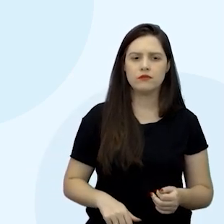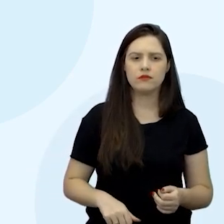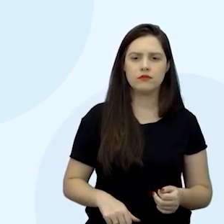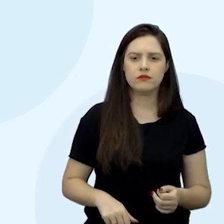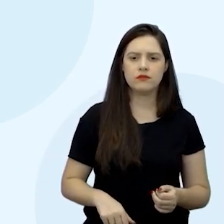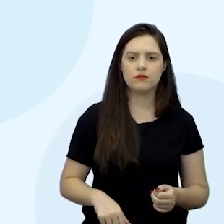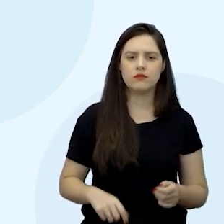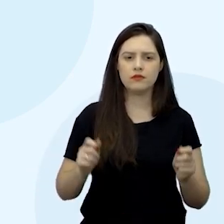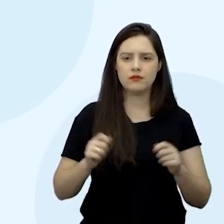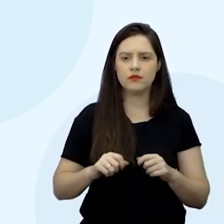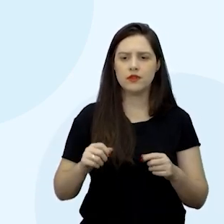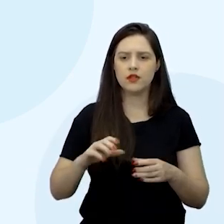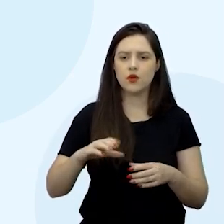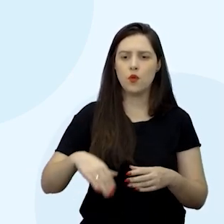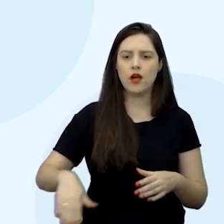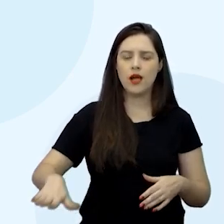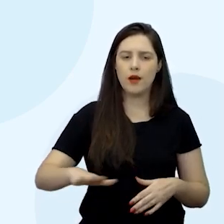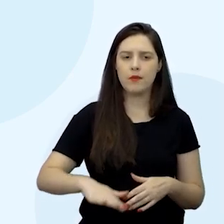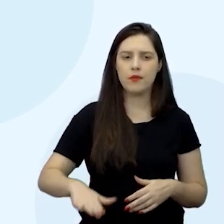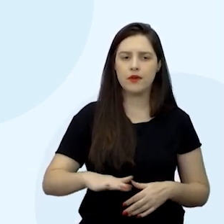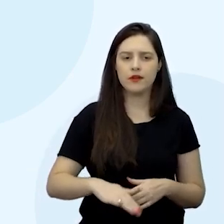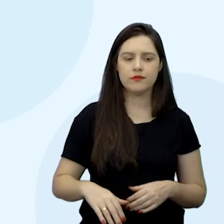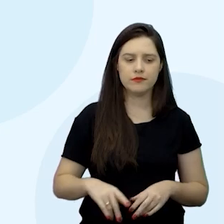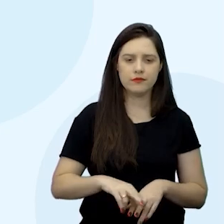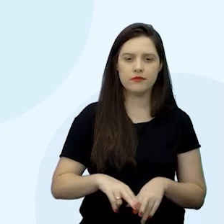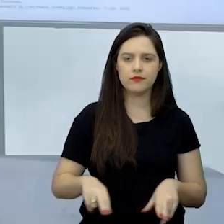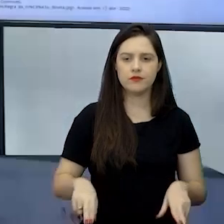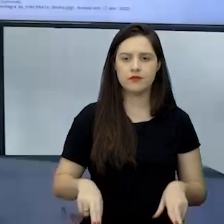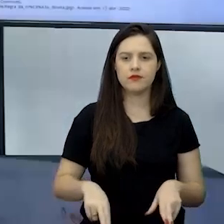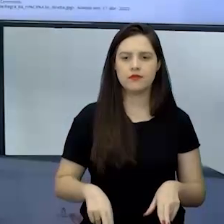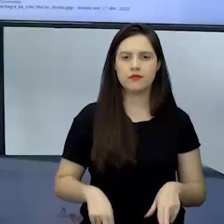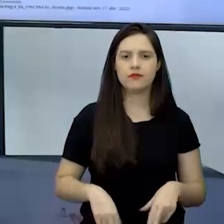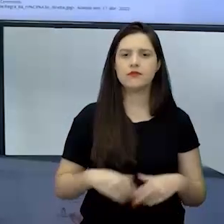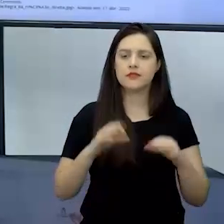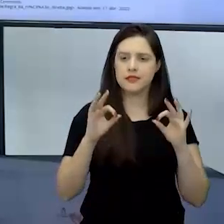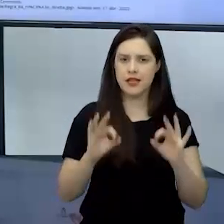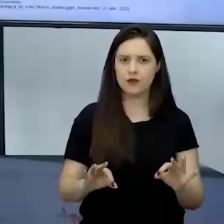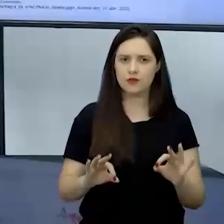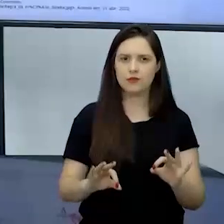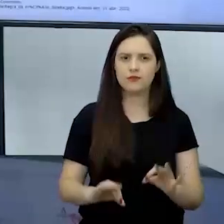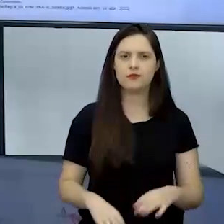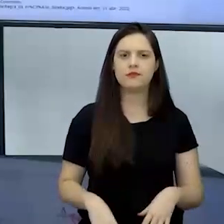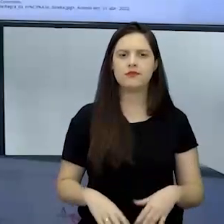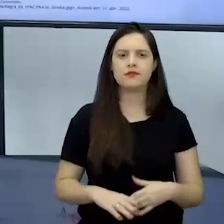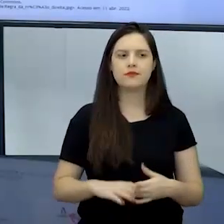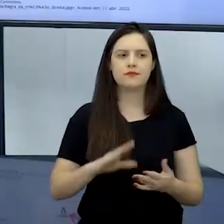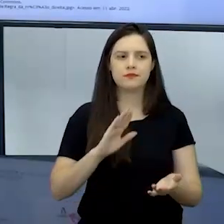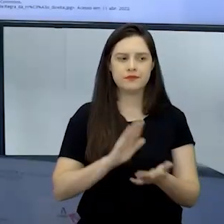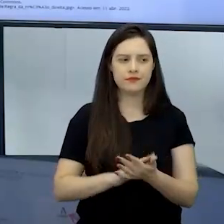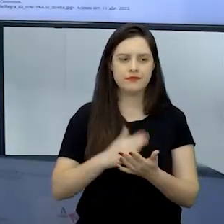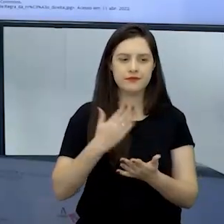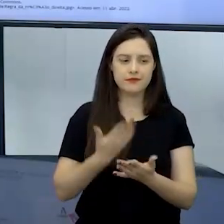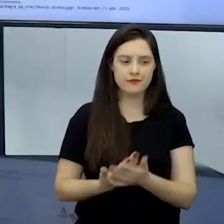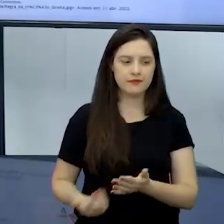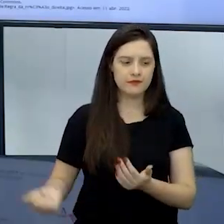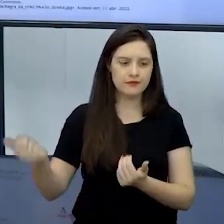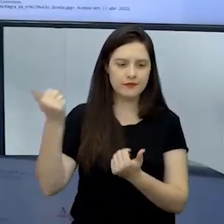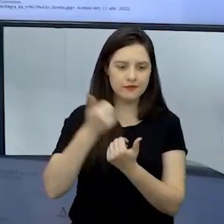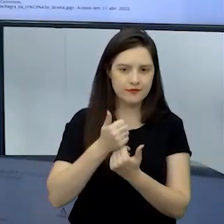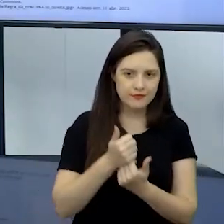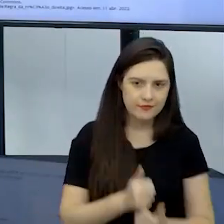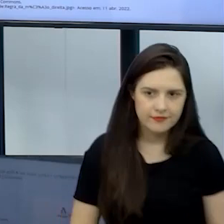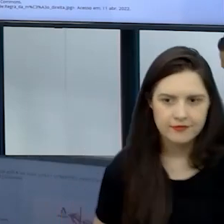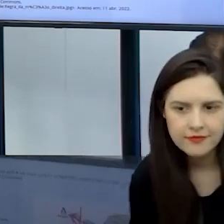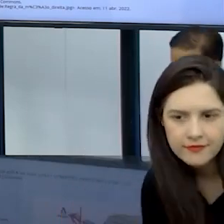por segundo e o campo magnético é dado em Tesla, certo? Em Tesla aí. Então, lembrando,